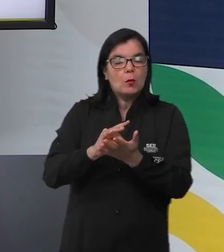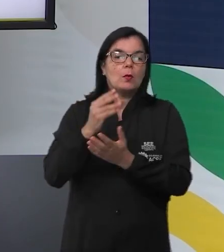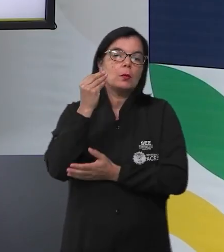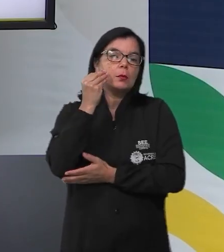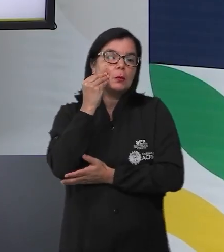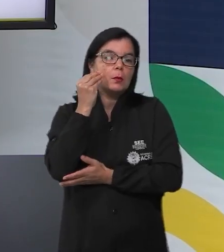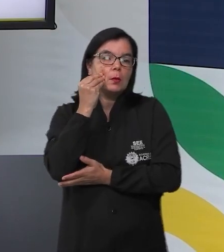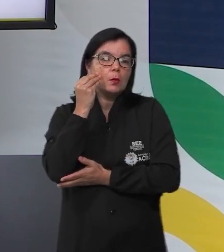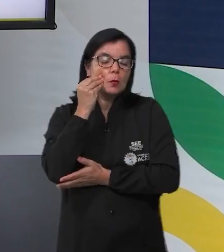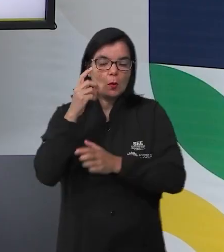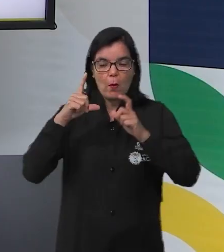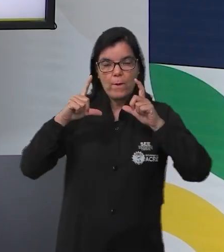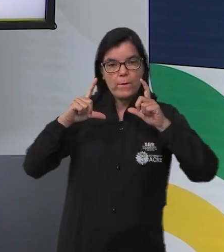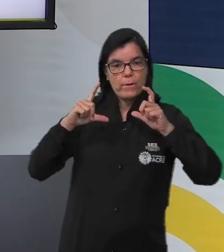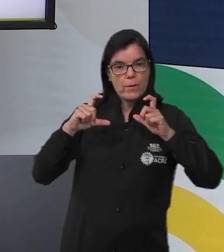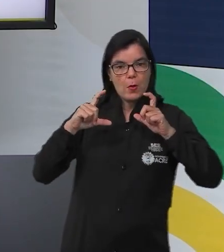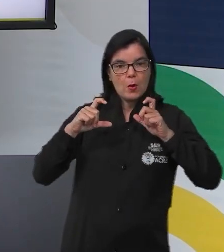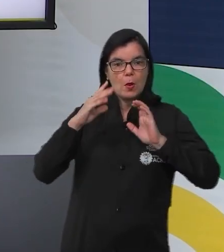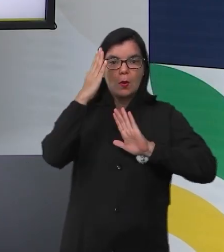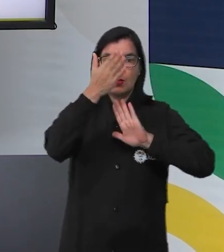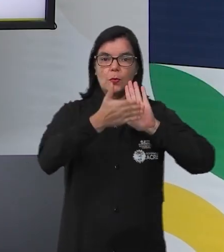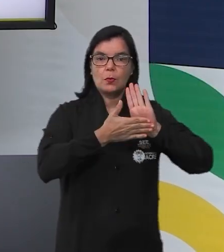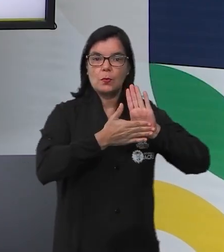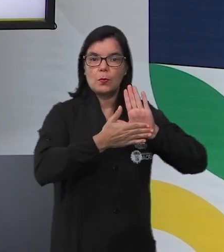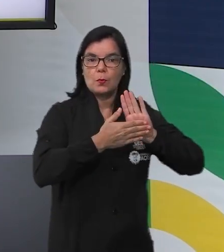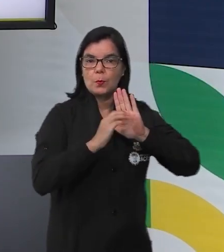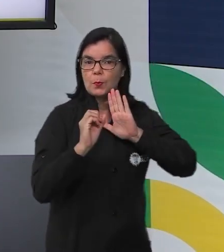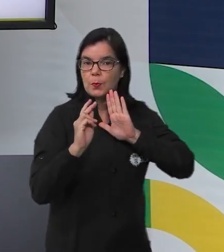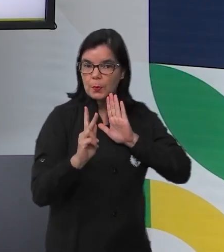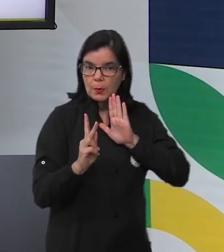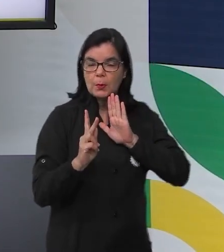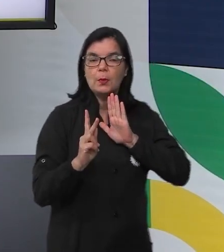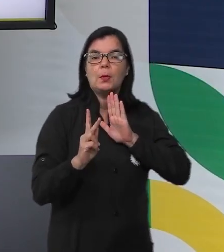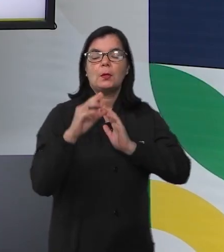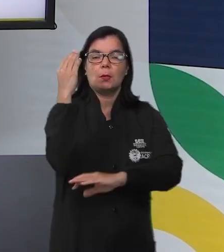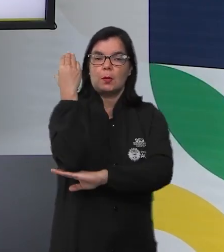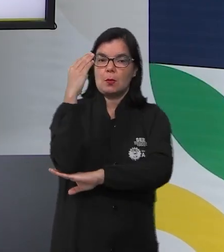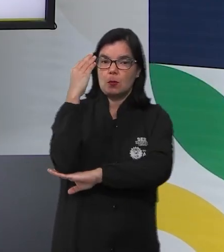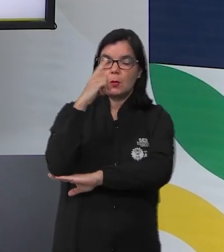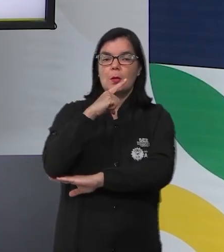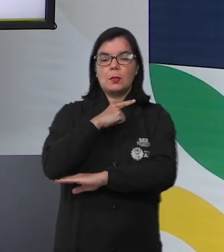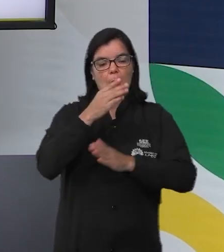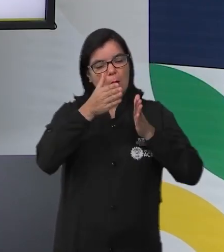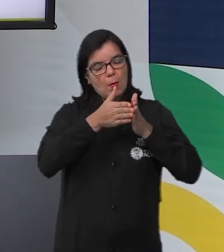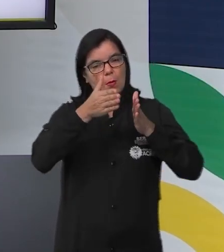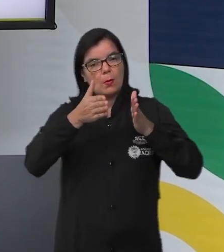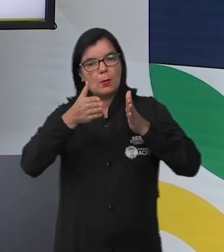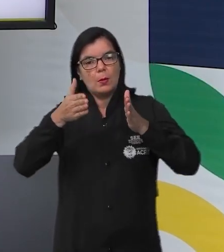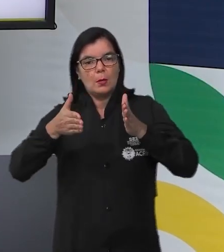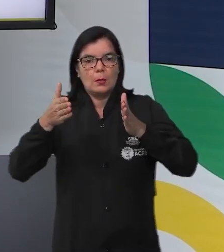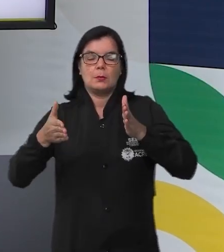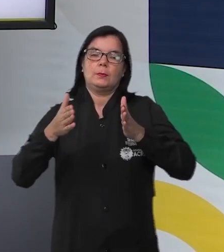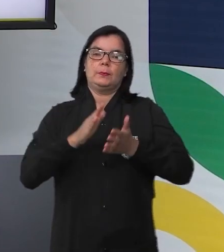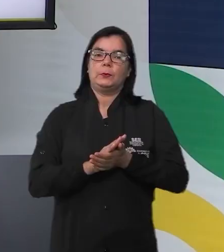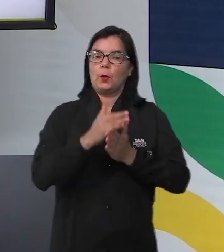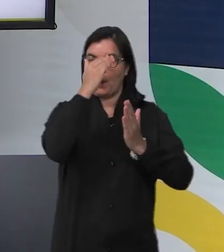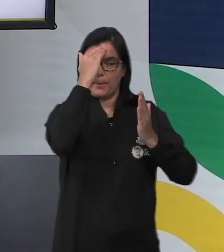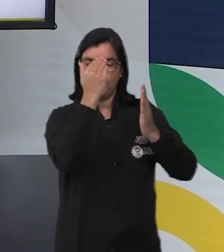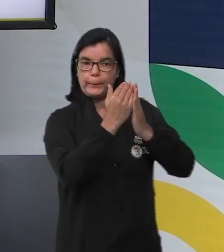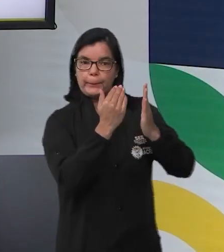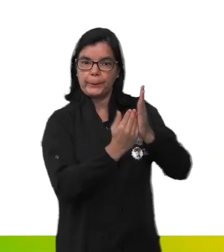testa, registra e comprova. Tá ok? Então, a ciência ela tem essas etapas a se seguir. Tá